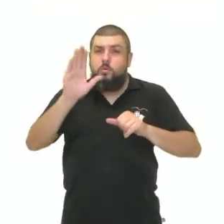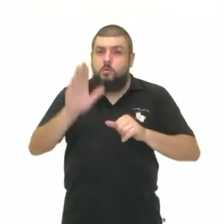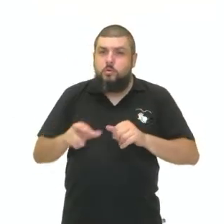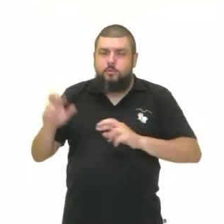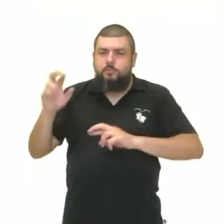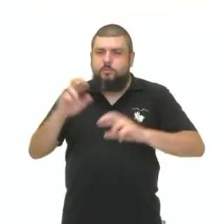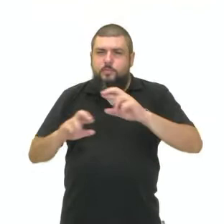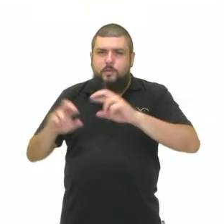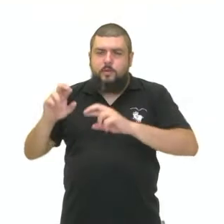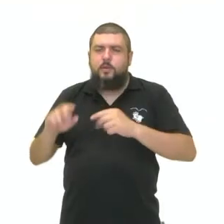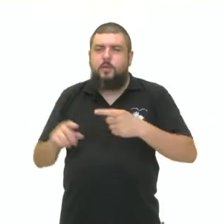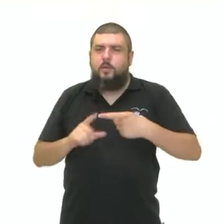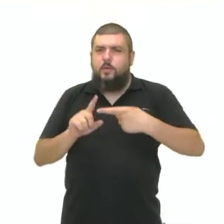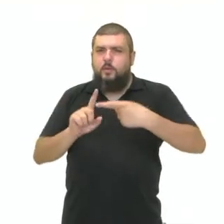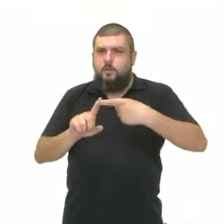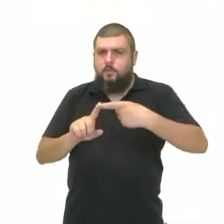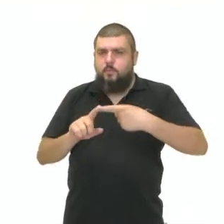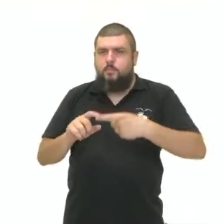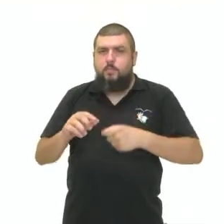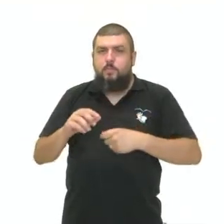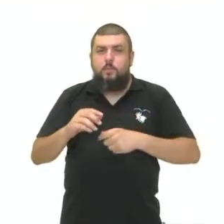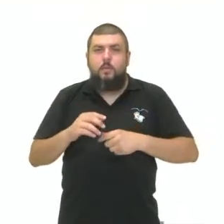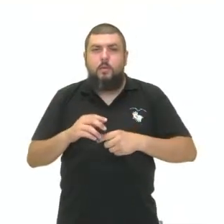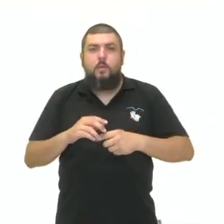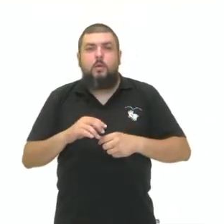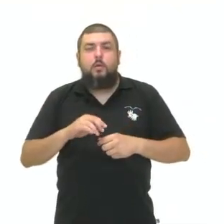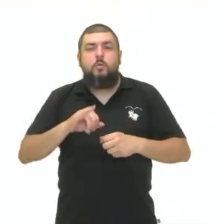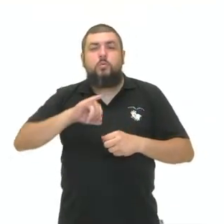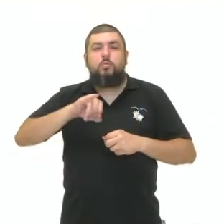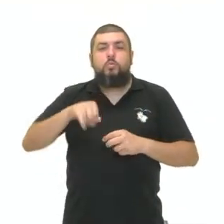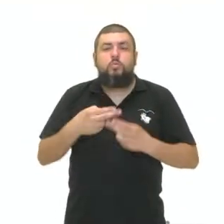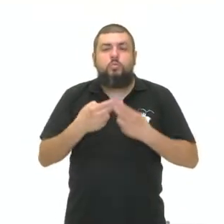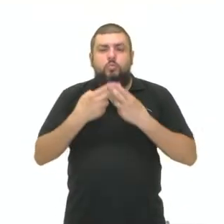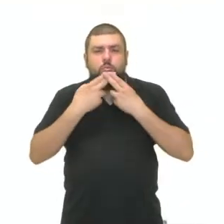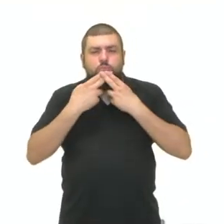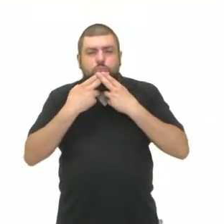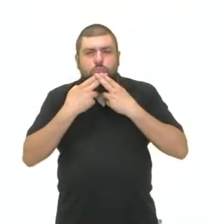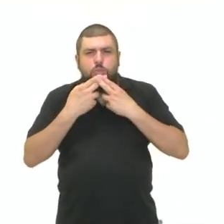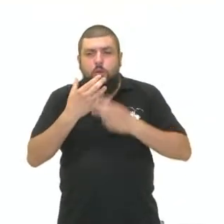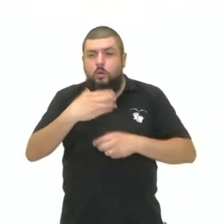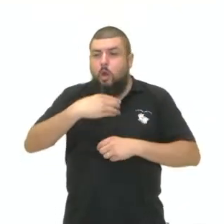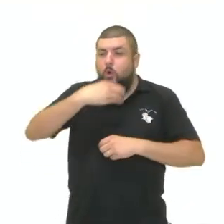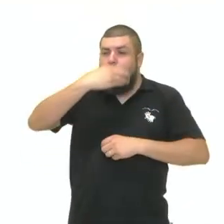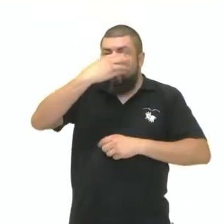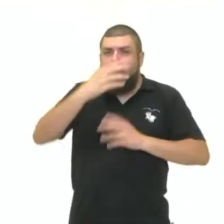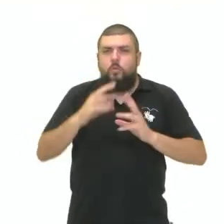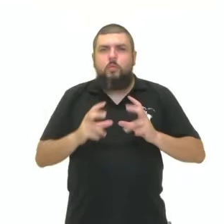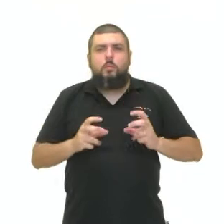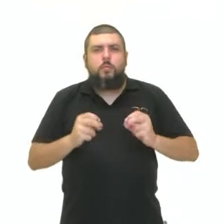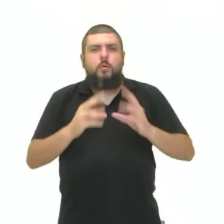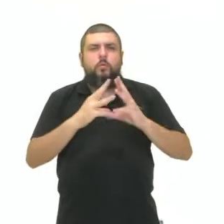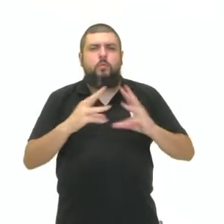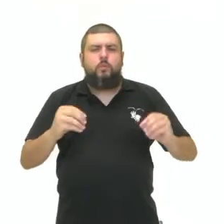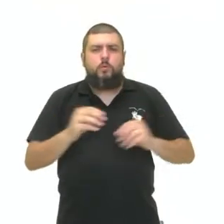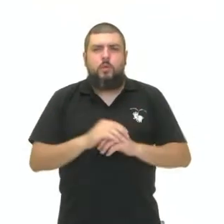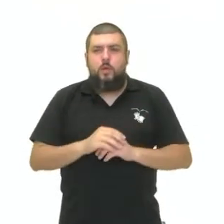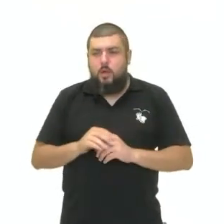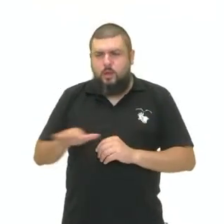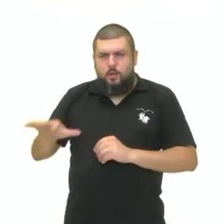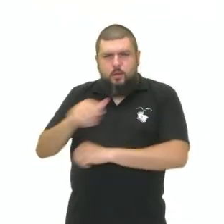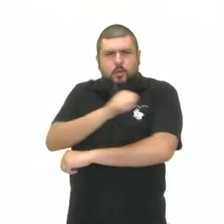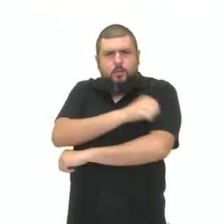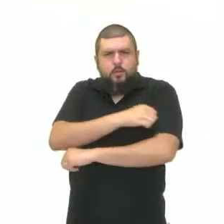frutas ingeridas em jejum curam câncer, que os alunos perceberam que não tinha fontes seguras para garantir